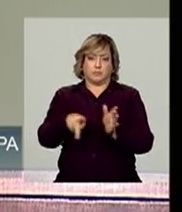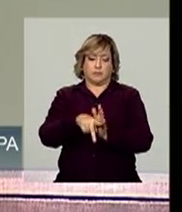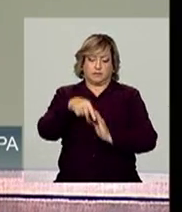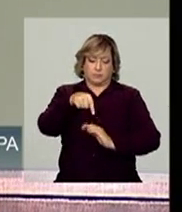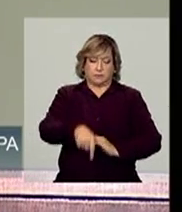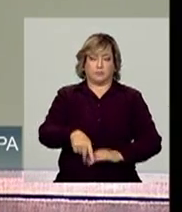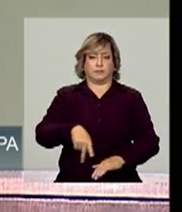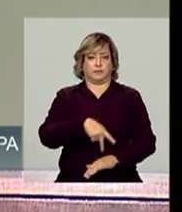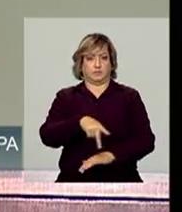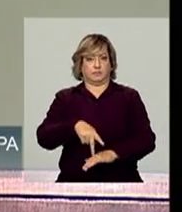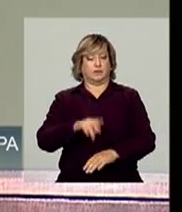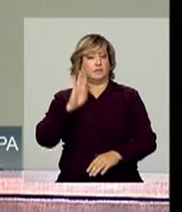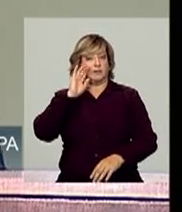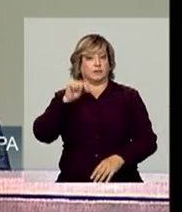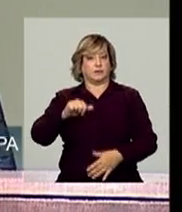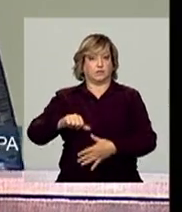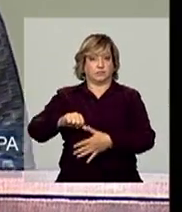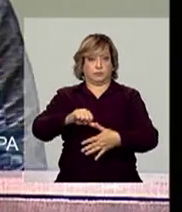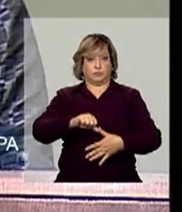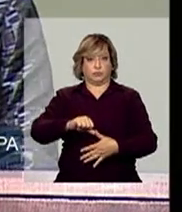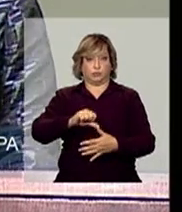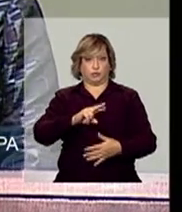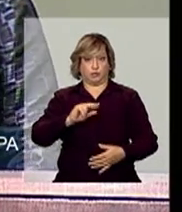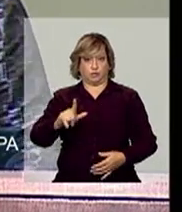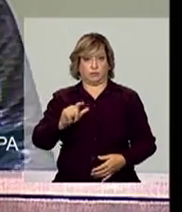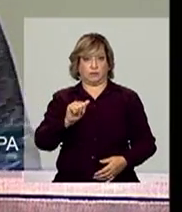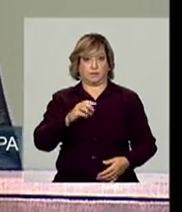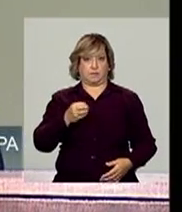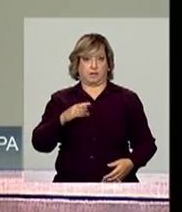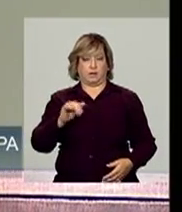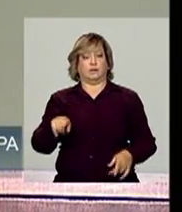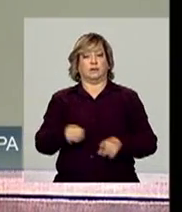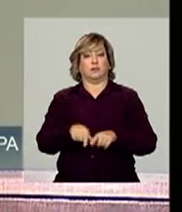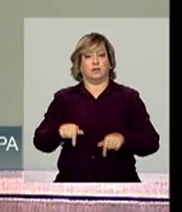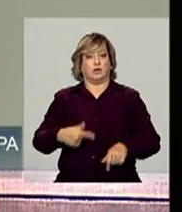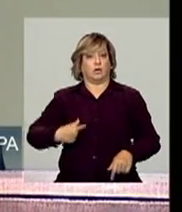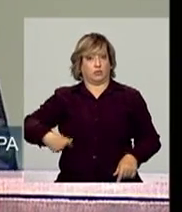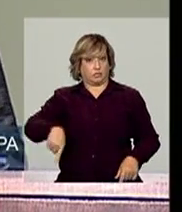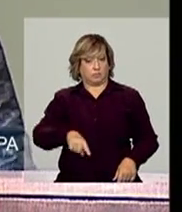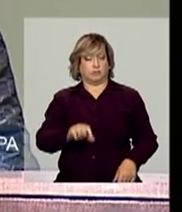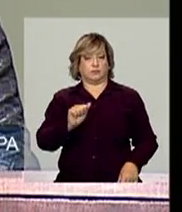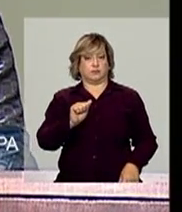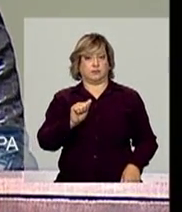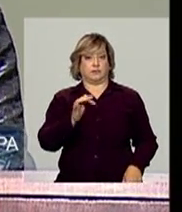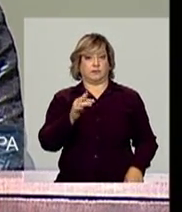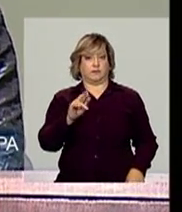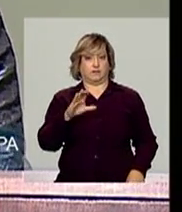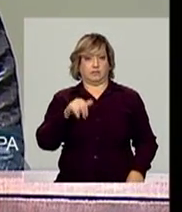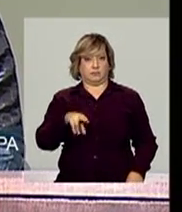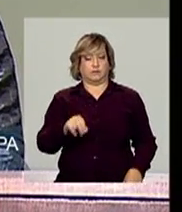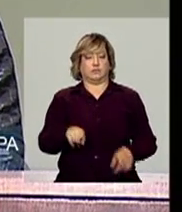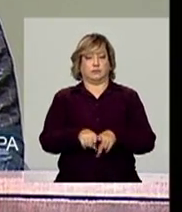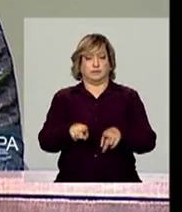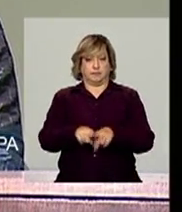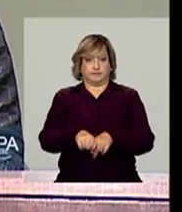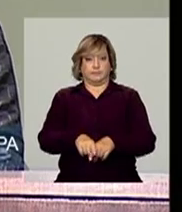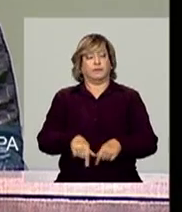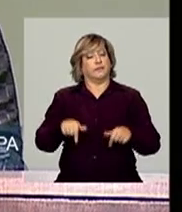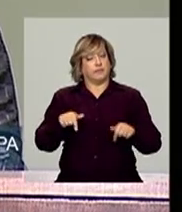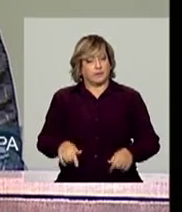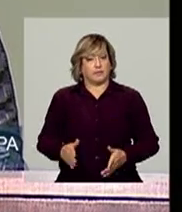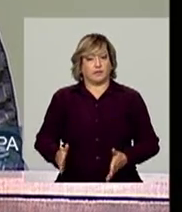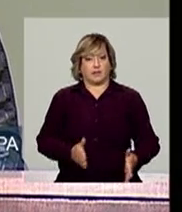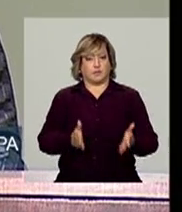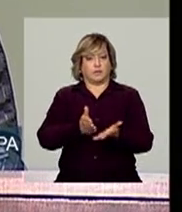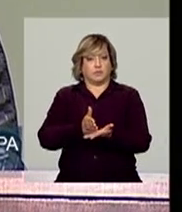cenário sul-americano e, para nós hoje, africano também. Foi esse o caminho que seguiram